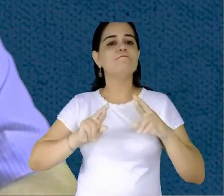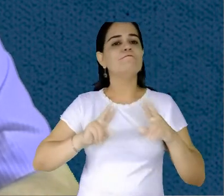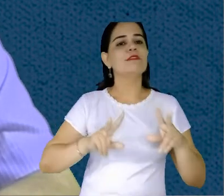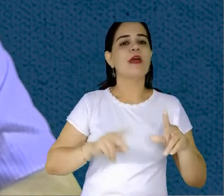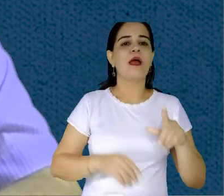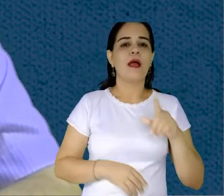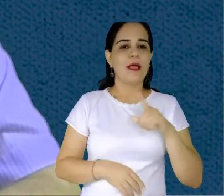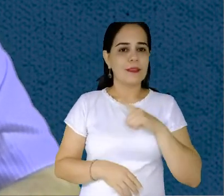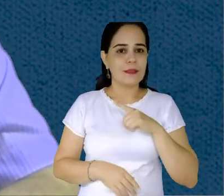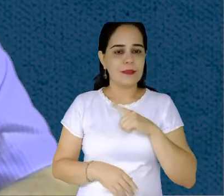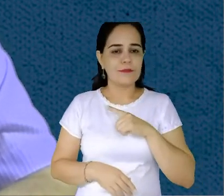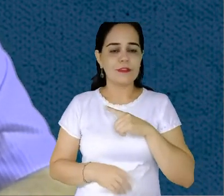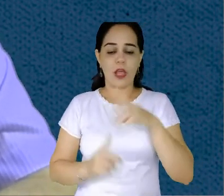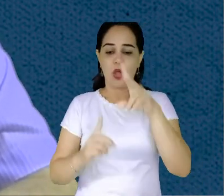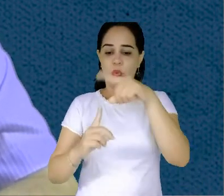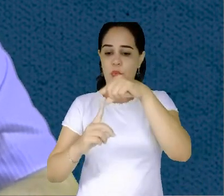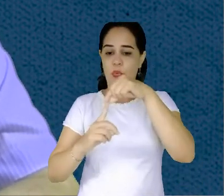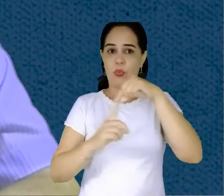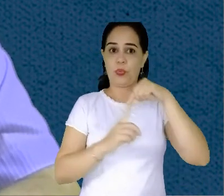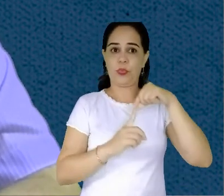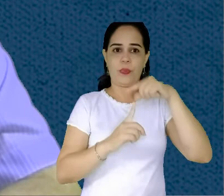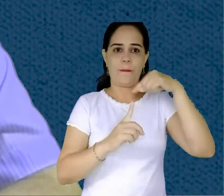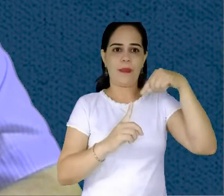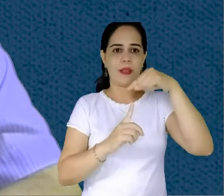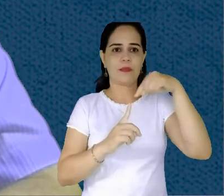indiano, Lázaro